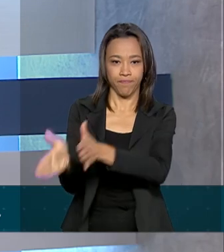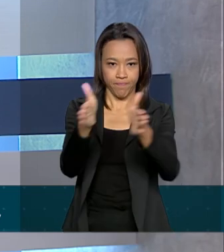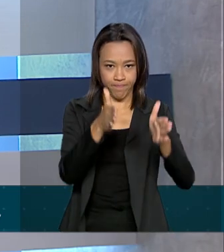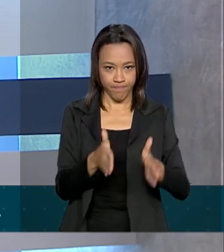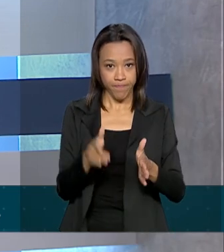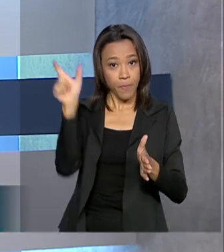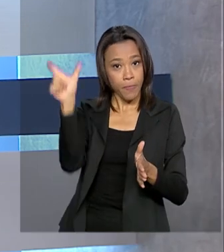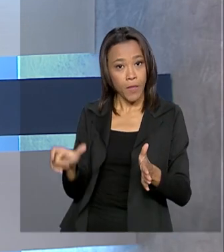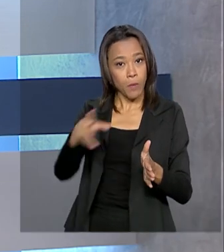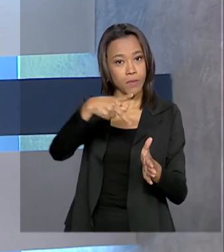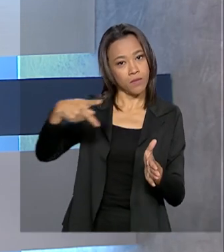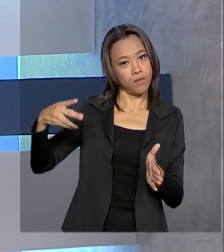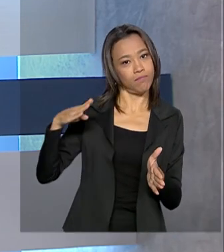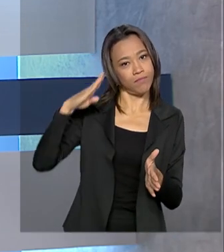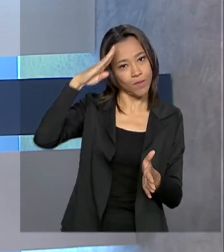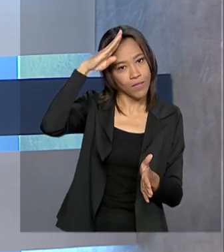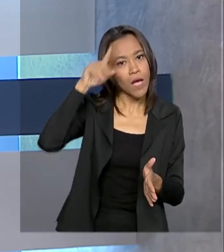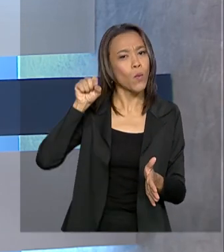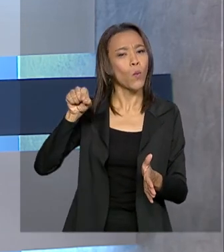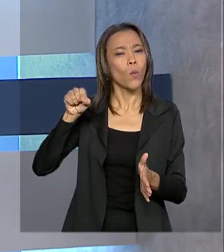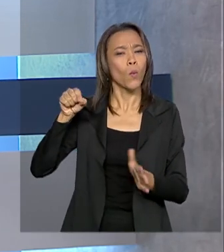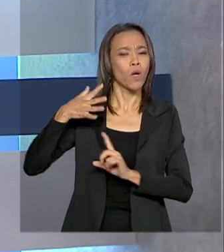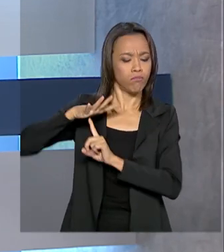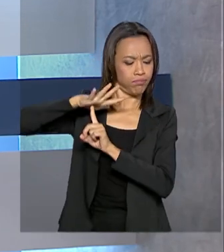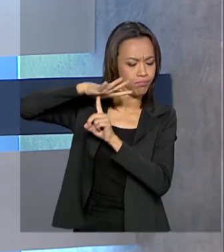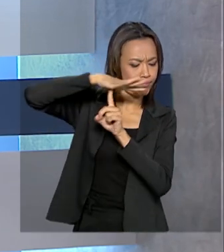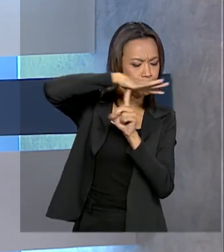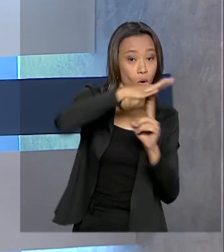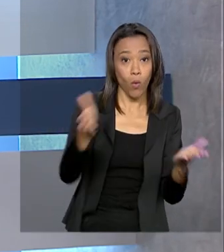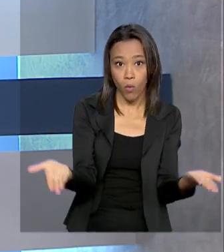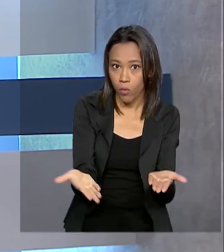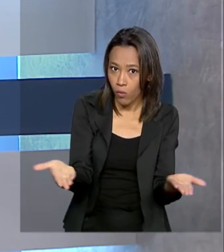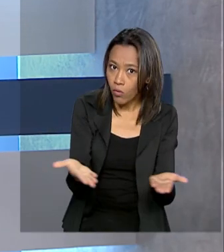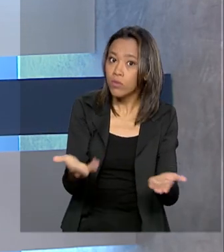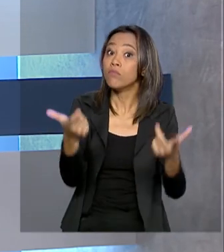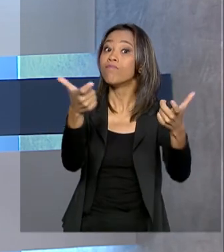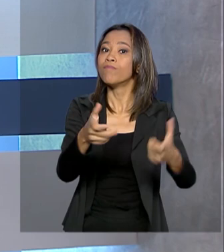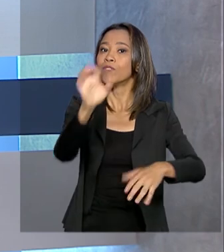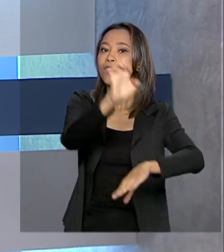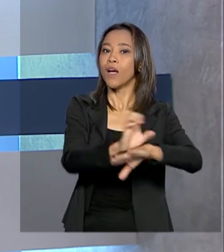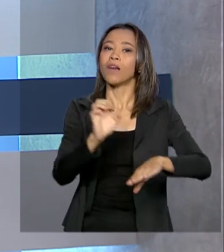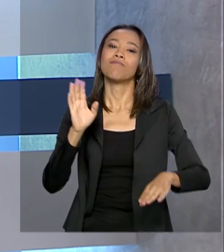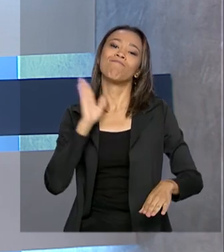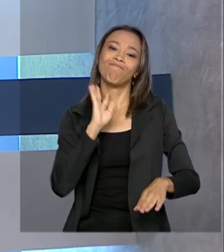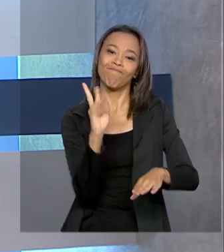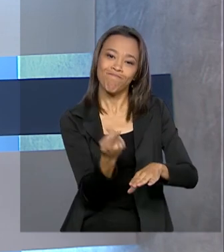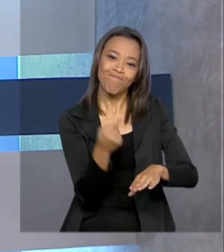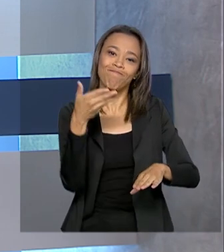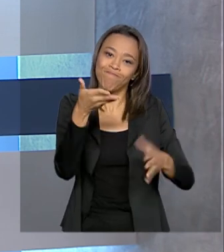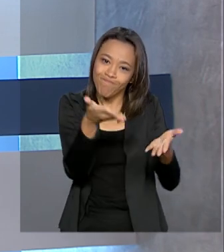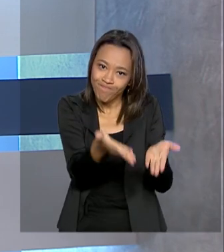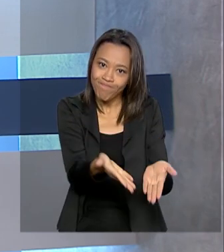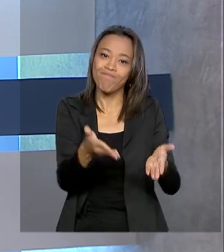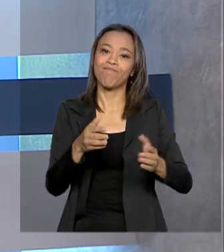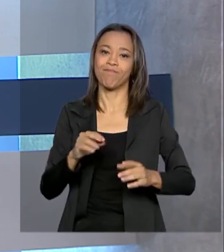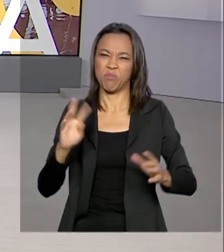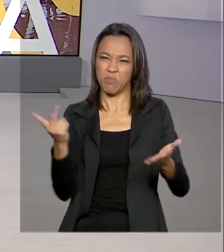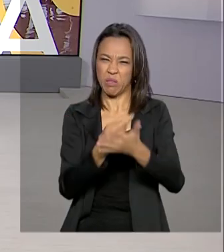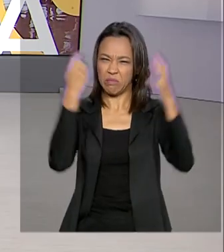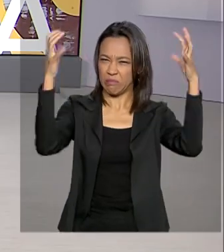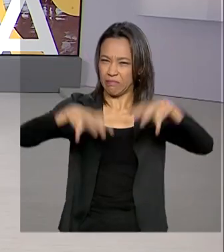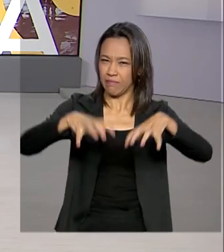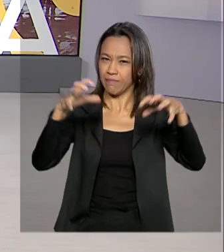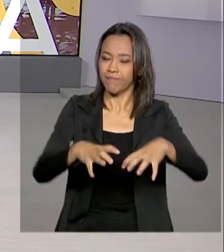O presidente Jair Bolsonaro faz um sobrevoo hoje nas áreas atingidas pelas fortes chuvas no estado de Minas Gerais.